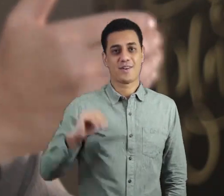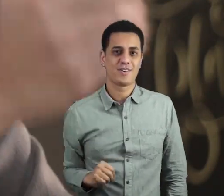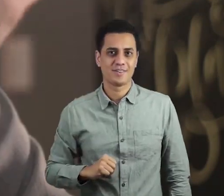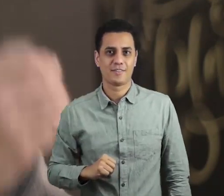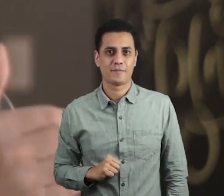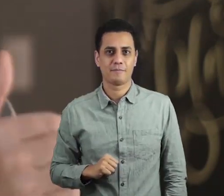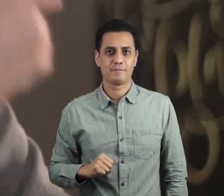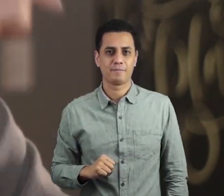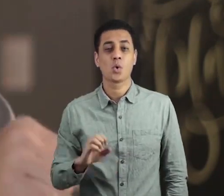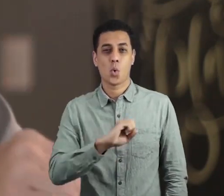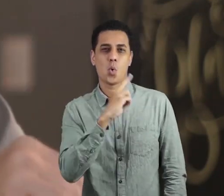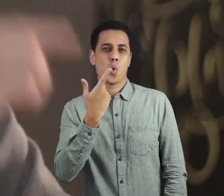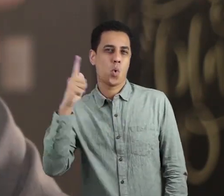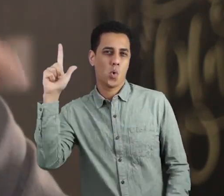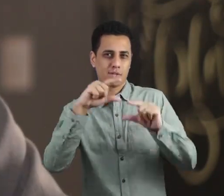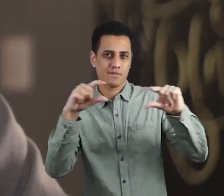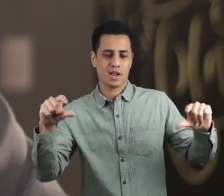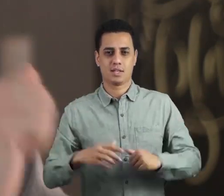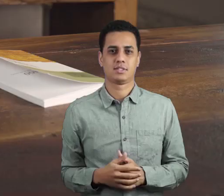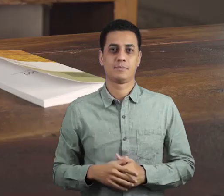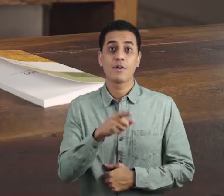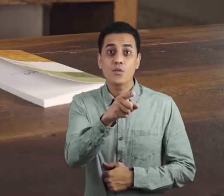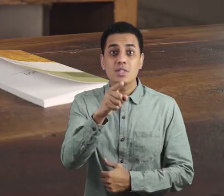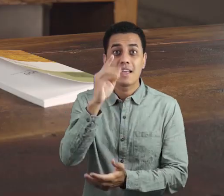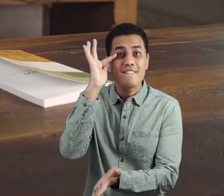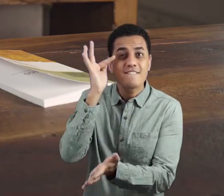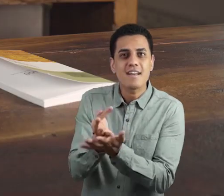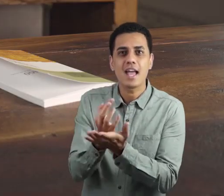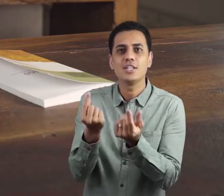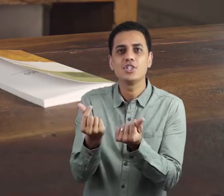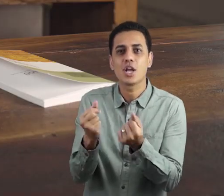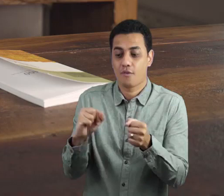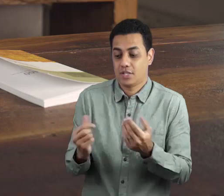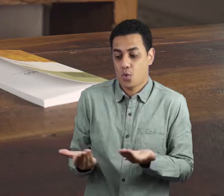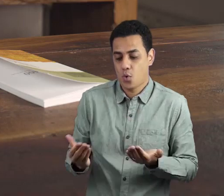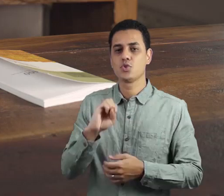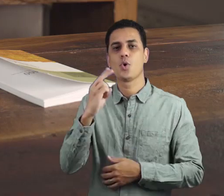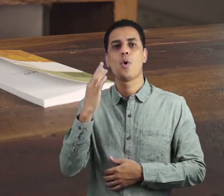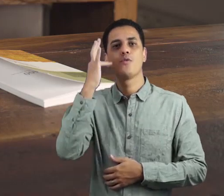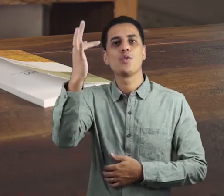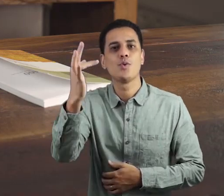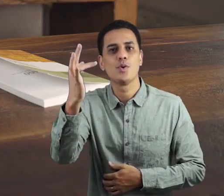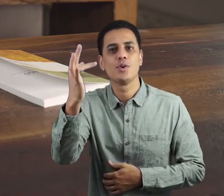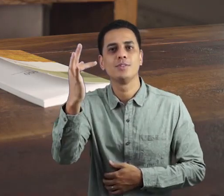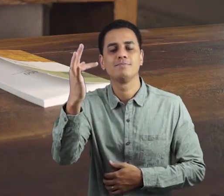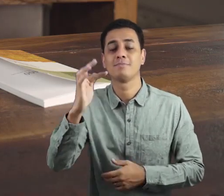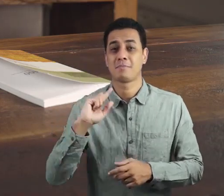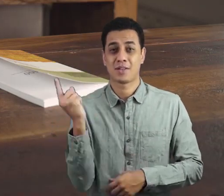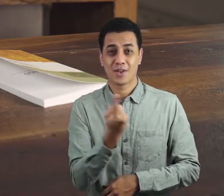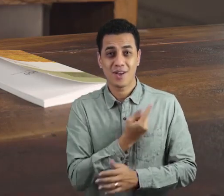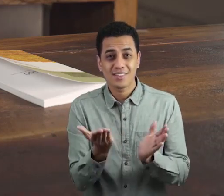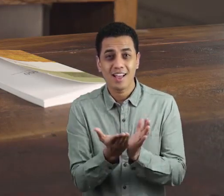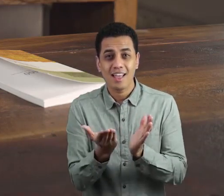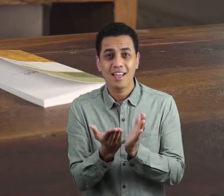dinheiro faz por você hoje e fará amanhã. Mas como discípulos de Jesus, nós precisamos ser gratos pelo que Jesus faz por